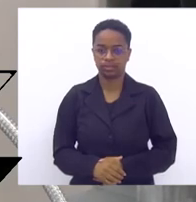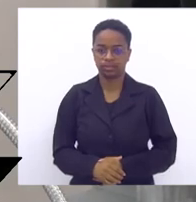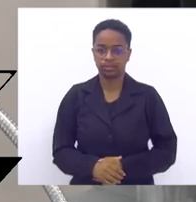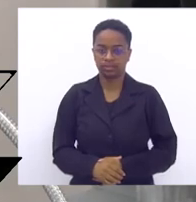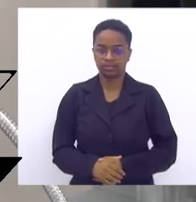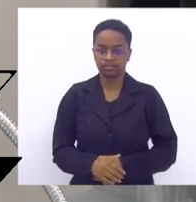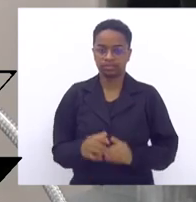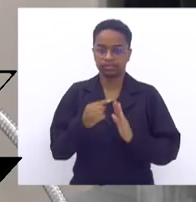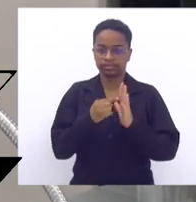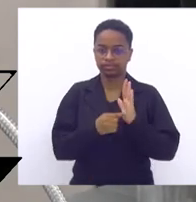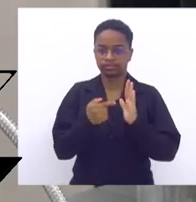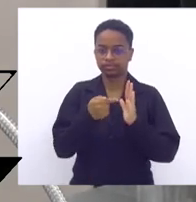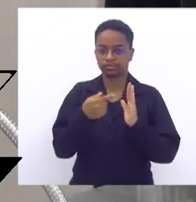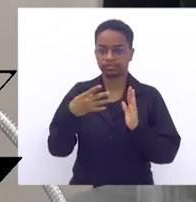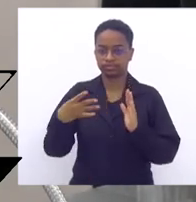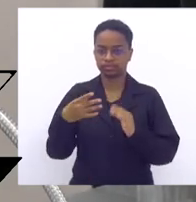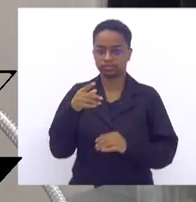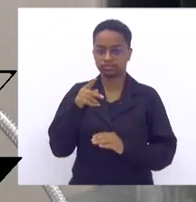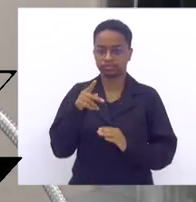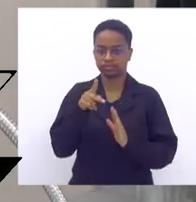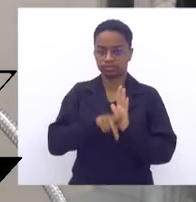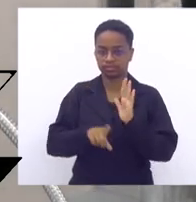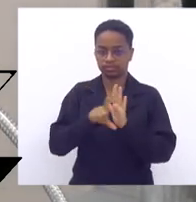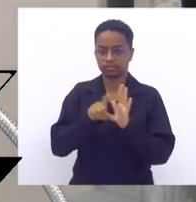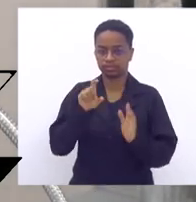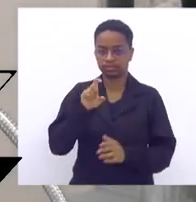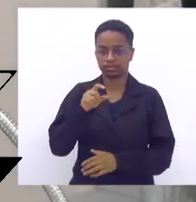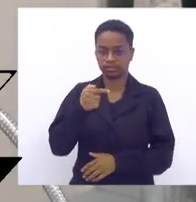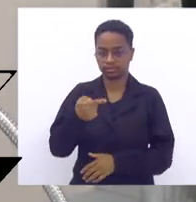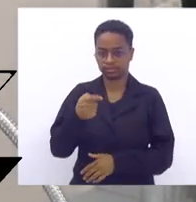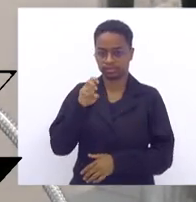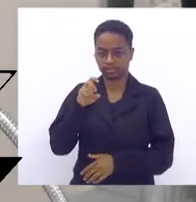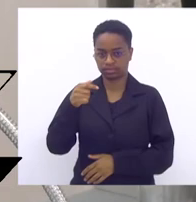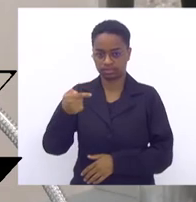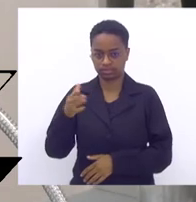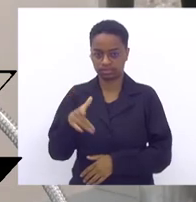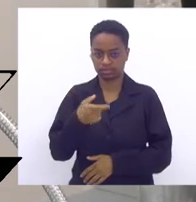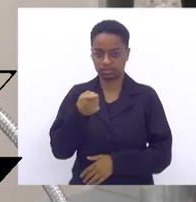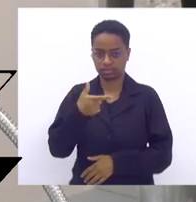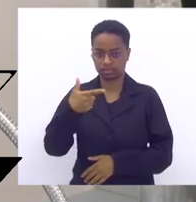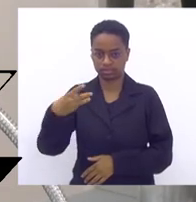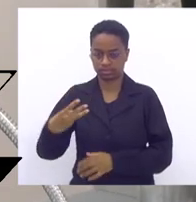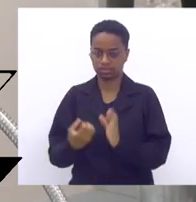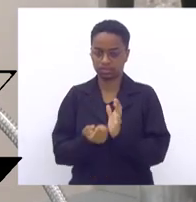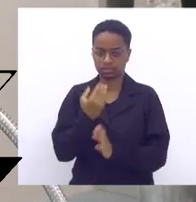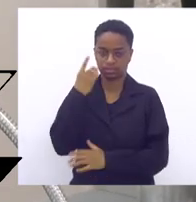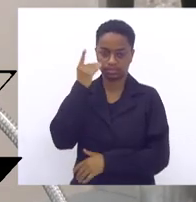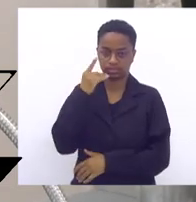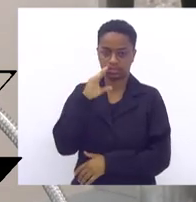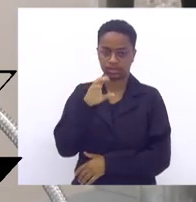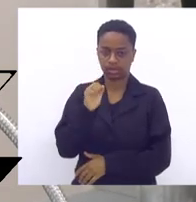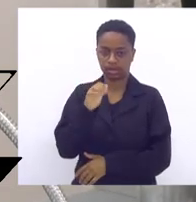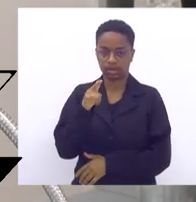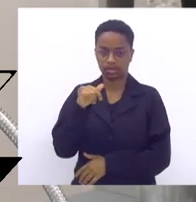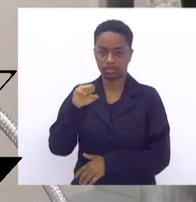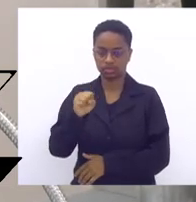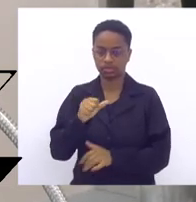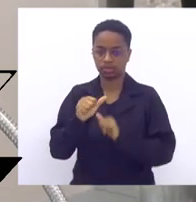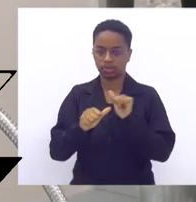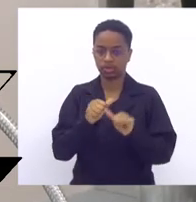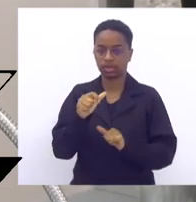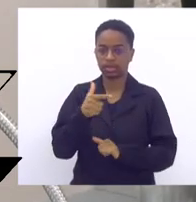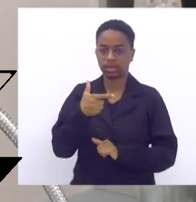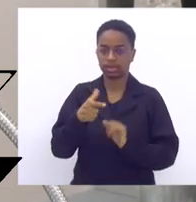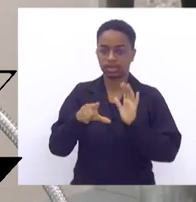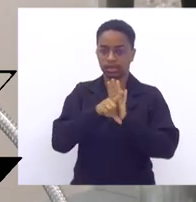Item 74 da pauta é o PL 75723, de autoria do deputado Carlinhos BNH, que altera a Lei